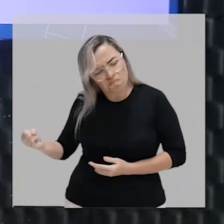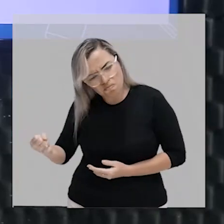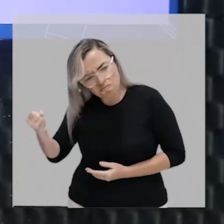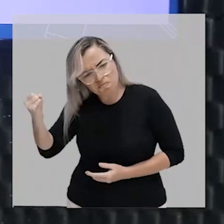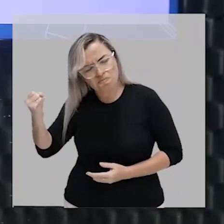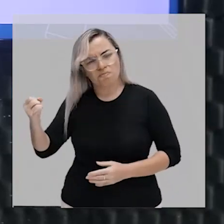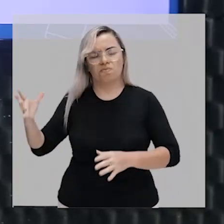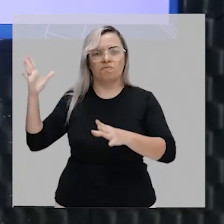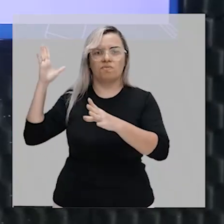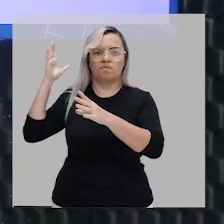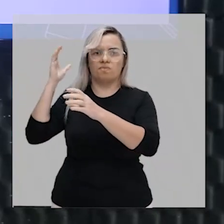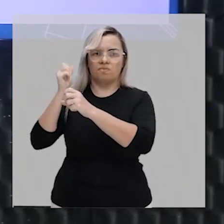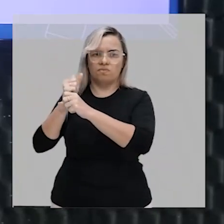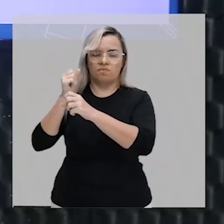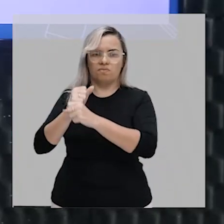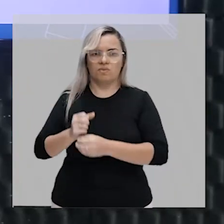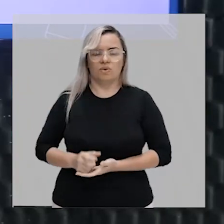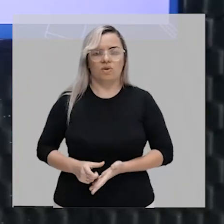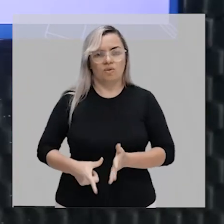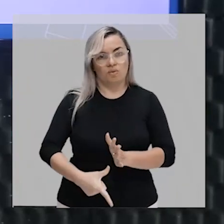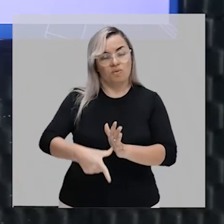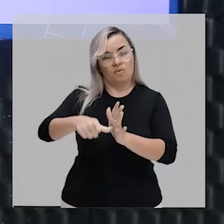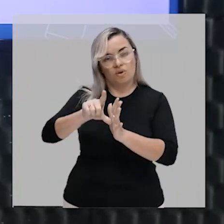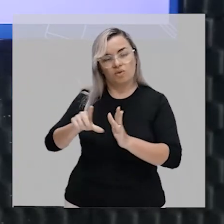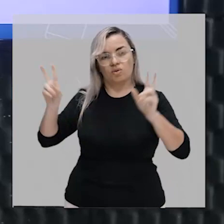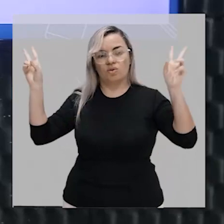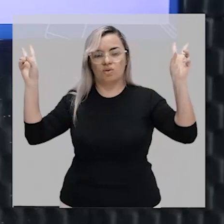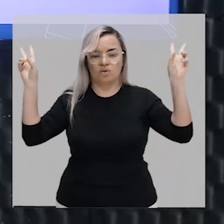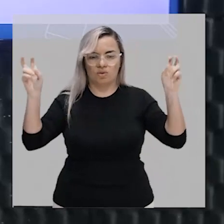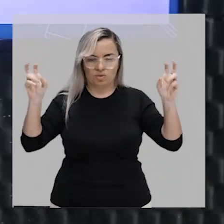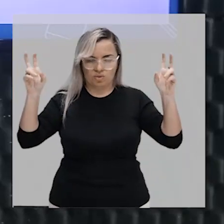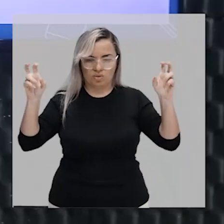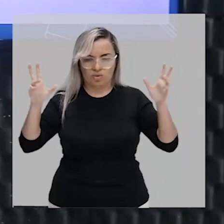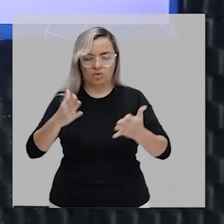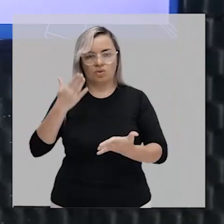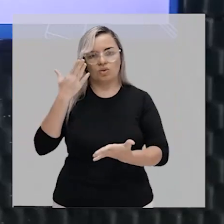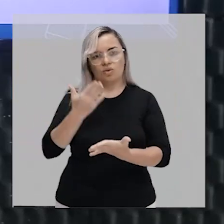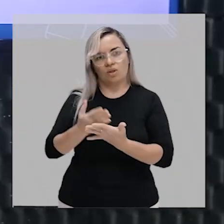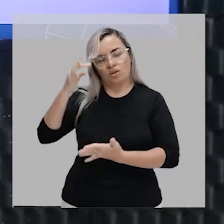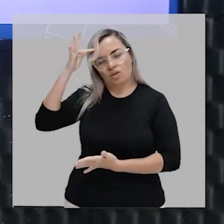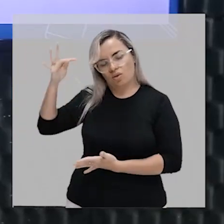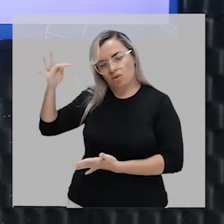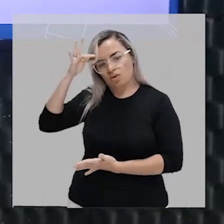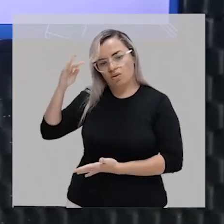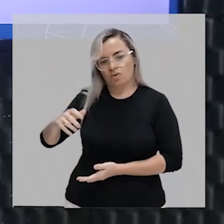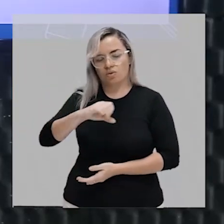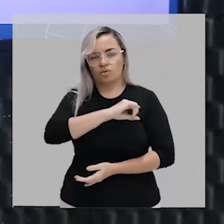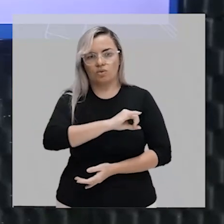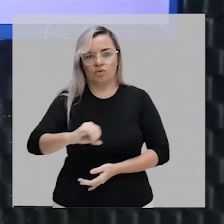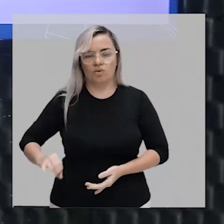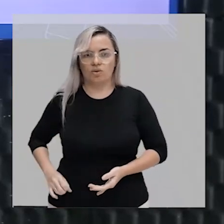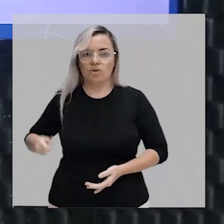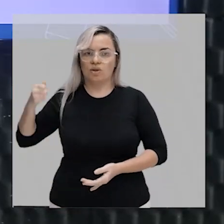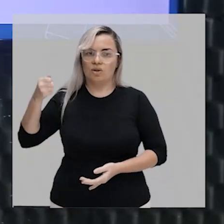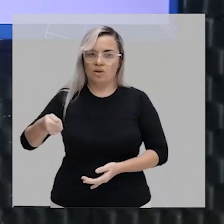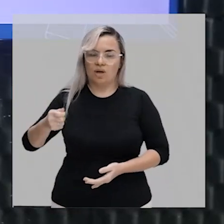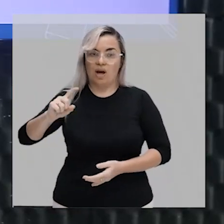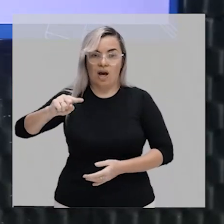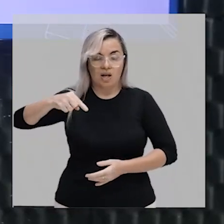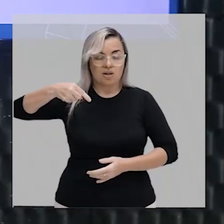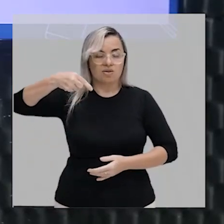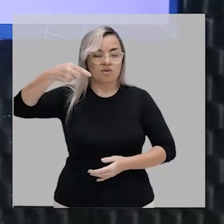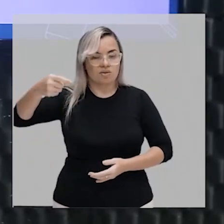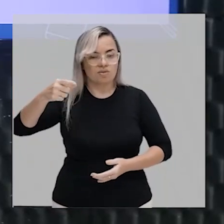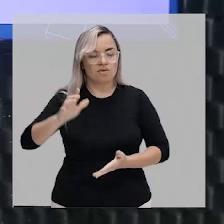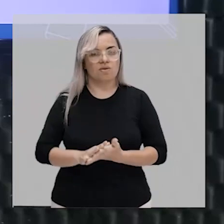retornar, voltar a essa aula, aí depois você vem e assiste